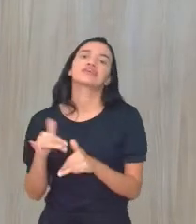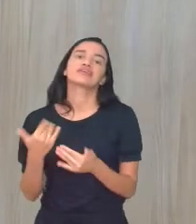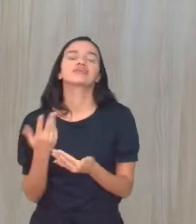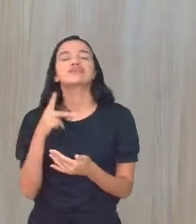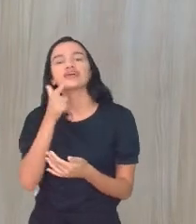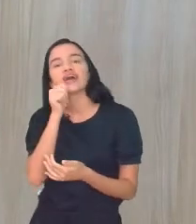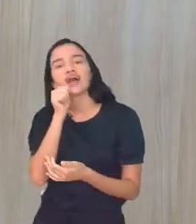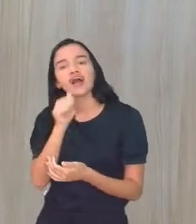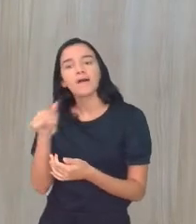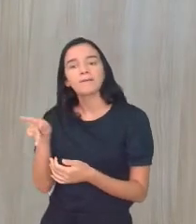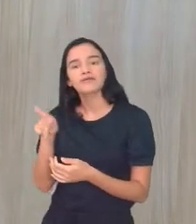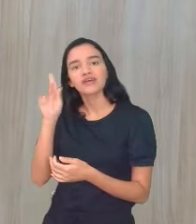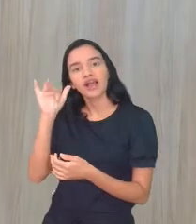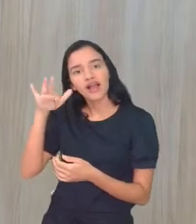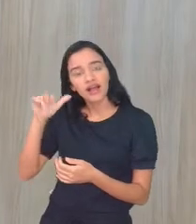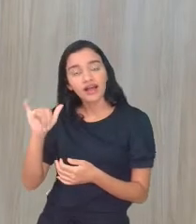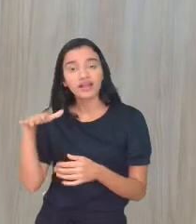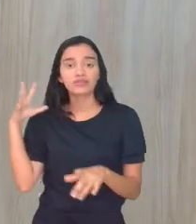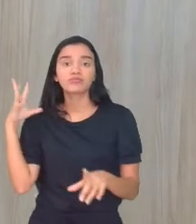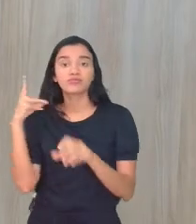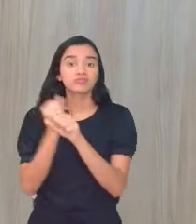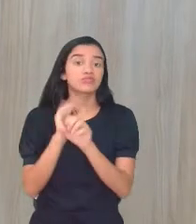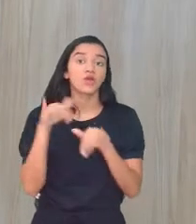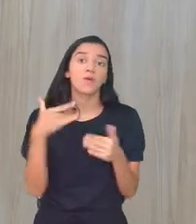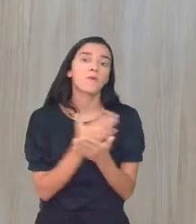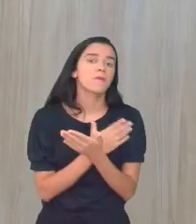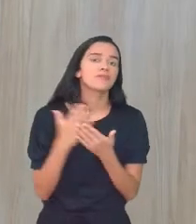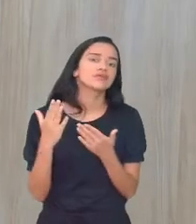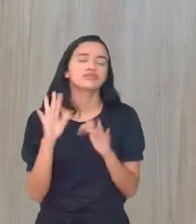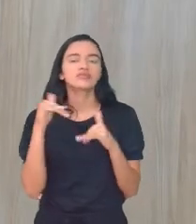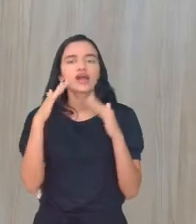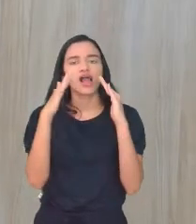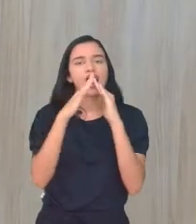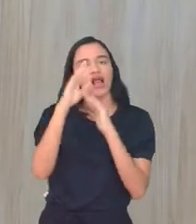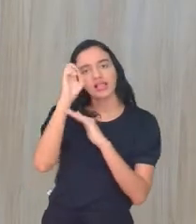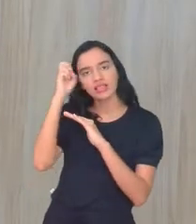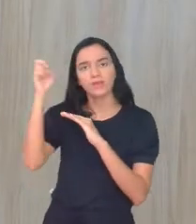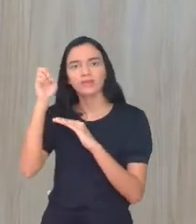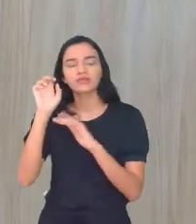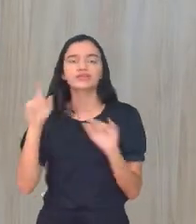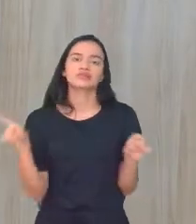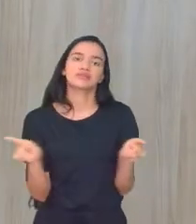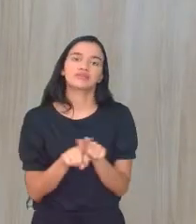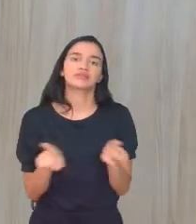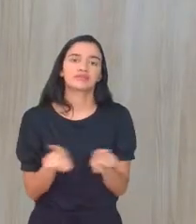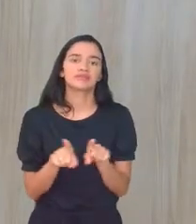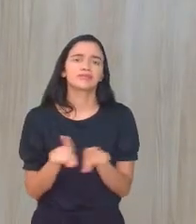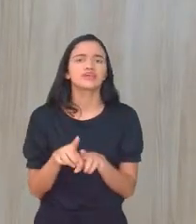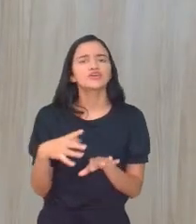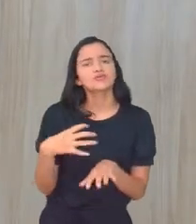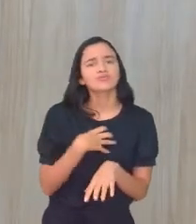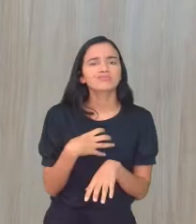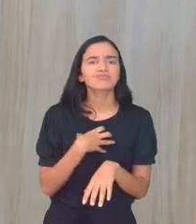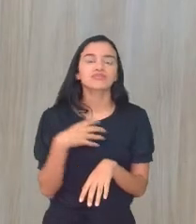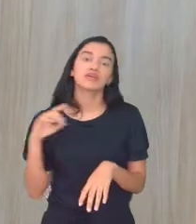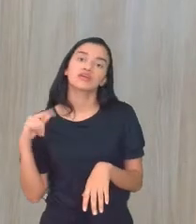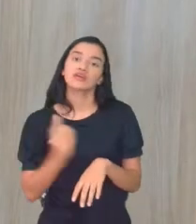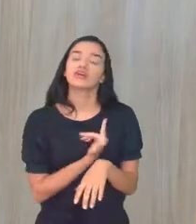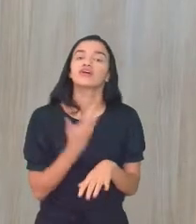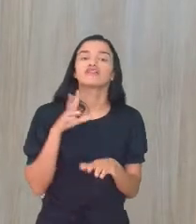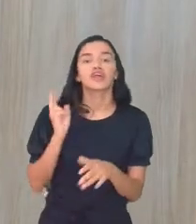do que foi que a gente viu na aula passada. A gente começou a falar da Casa da Cultura e, nesse sentido, né, a gente